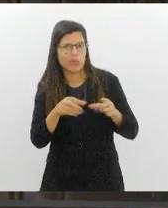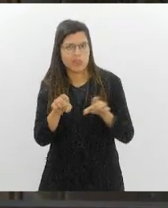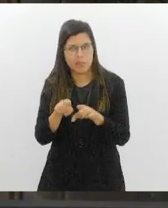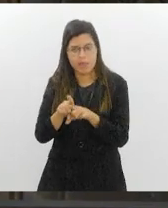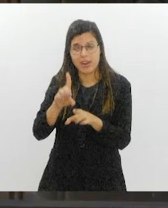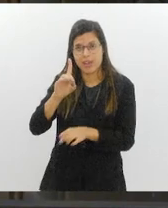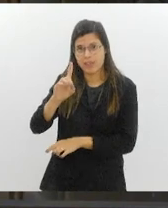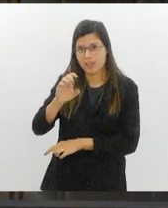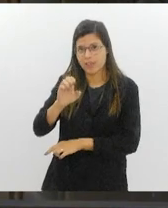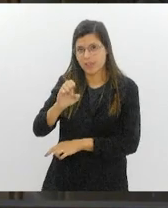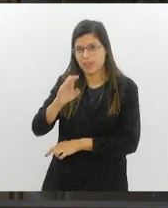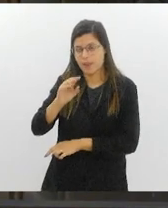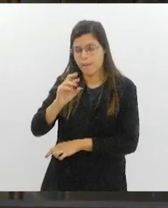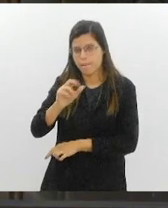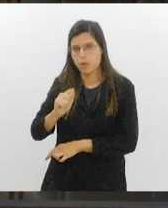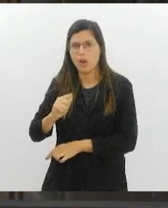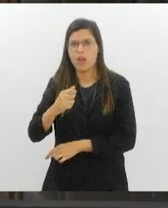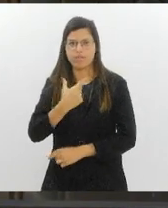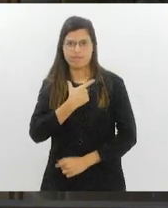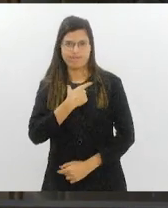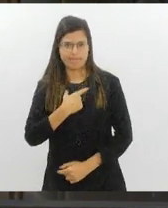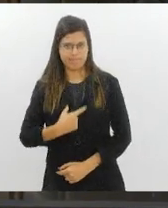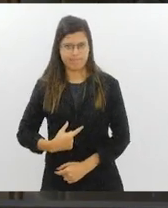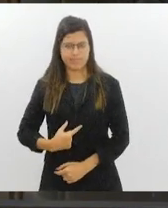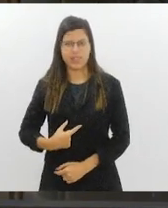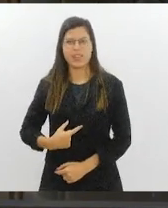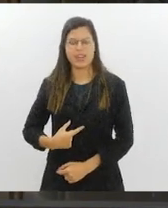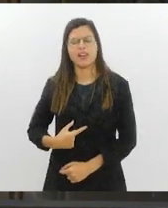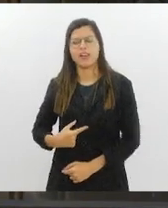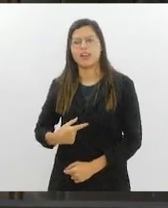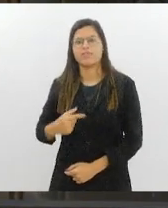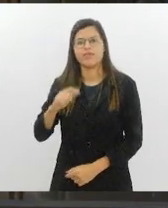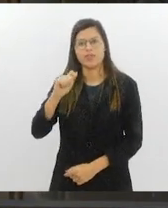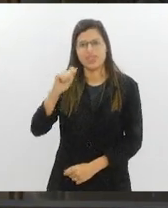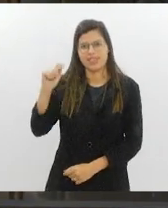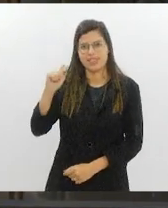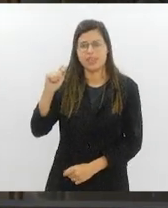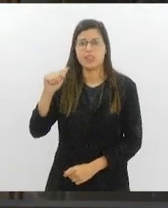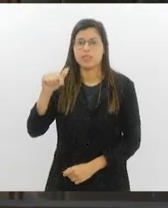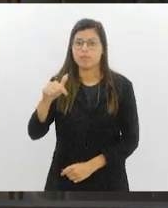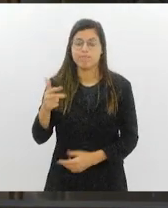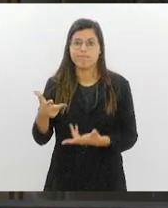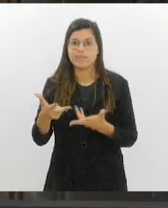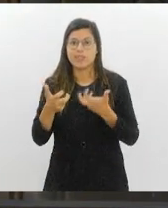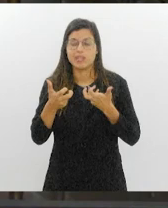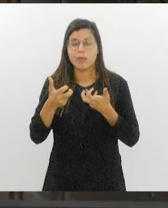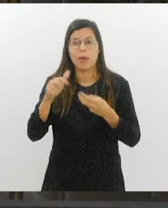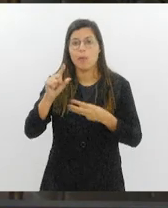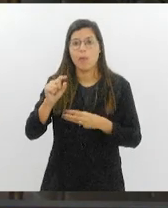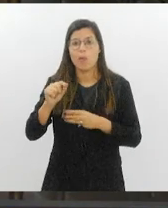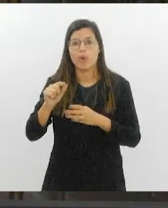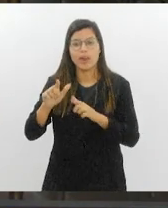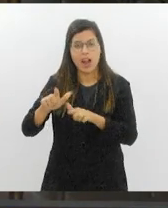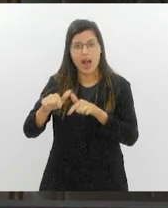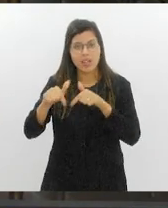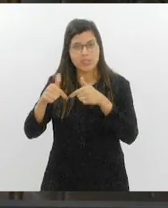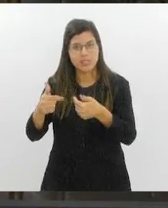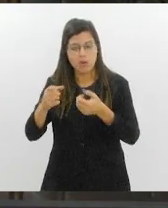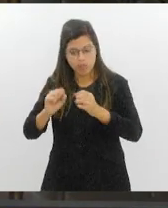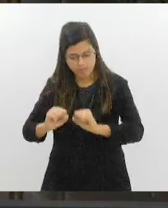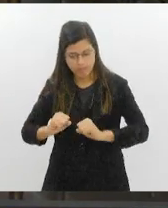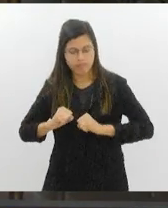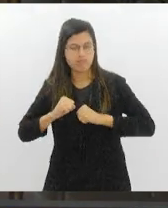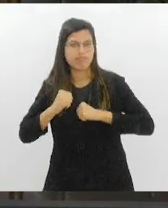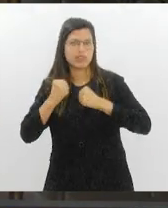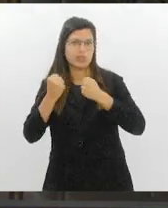medalha Tiradentes, reconhecemos não apenas o seu talento excepcional, mas também sua dedicação incansável